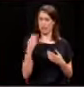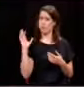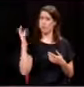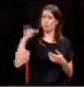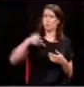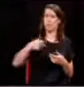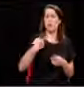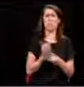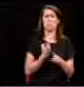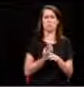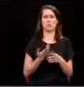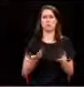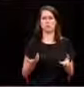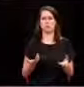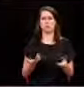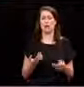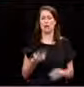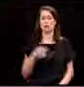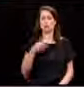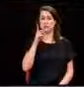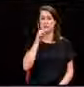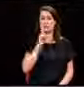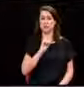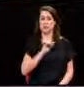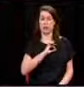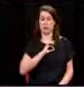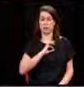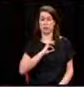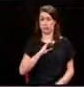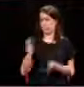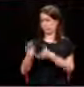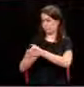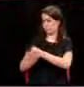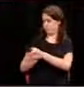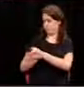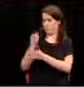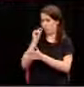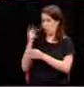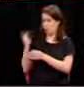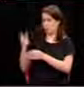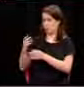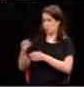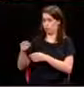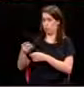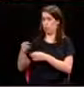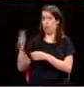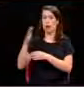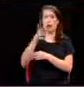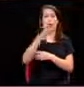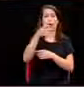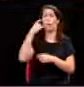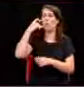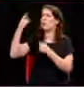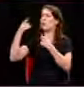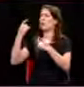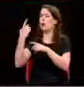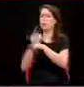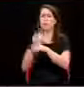A senhora estava a caminhar para isso, a mãe, a esposa, e tinha uma empregada, e andavam à procura de uma coisa há uns dias.